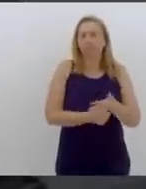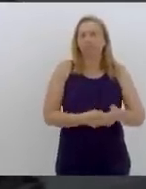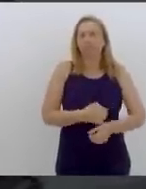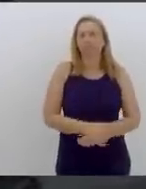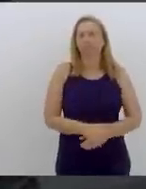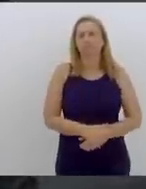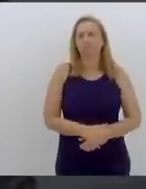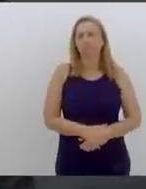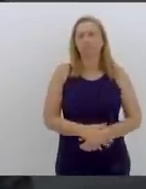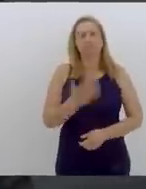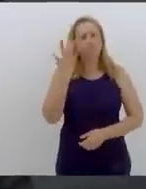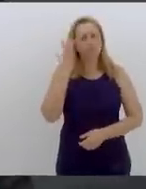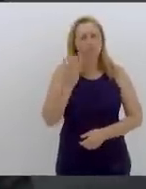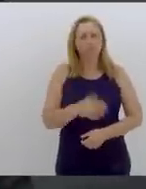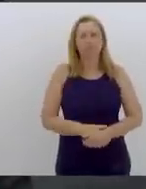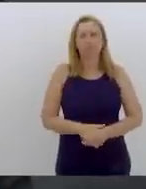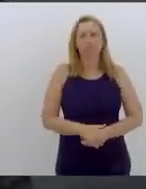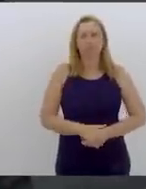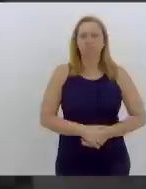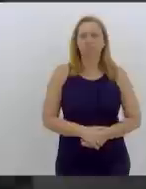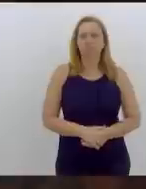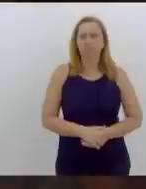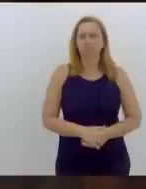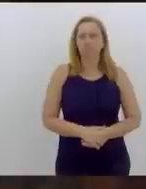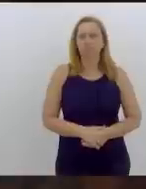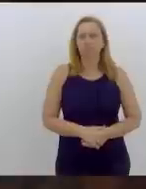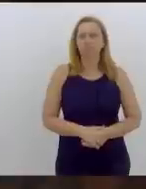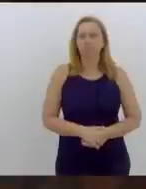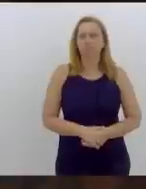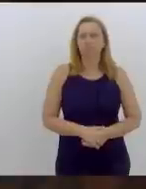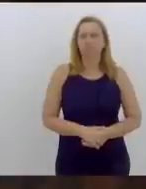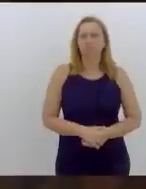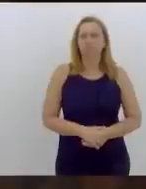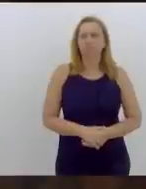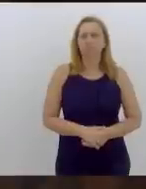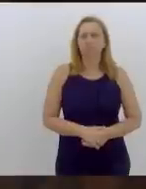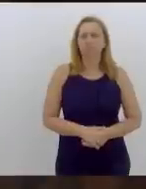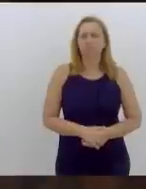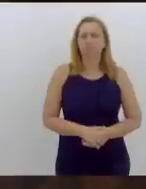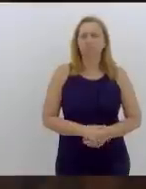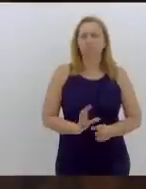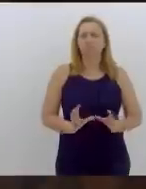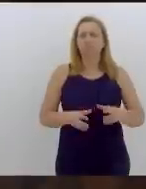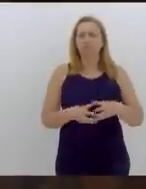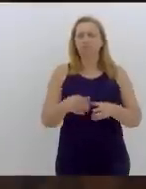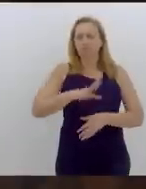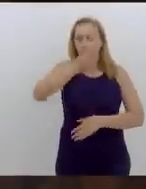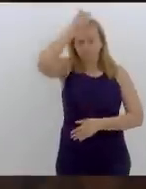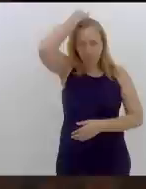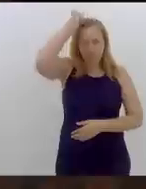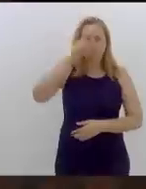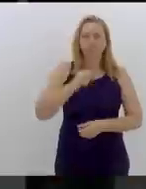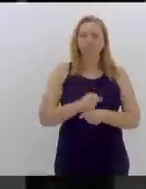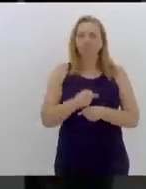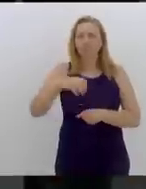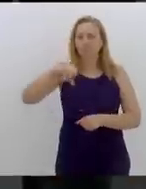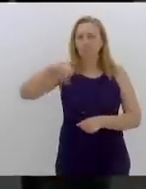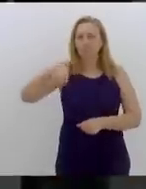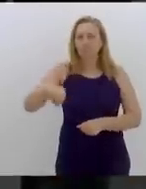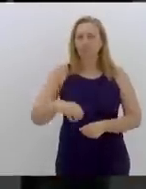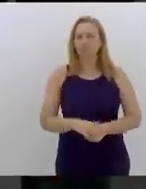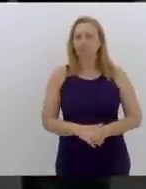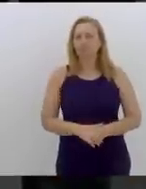eu acho que tem que haver assim uma concordância uma coisa assim nossa de bombeiro quando eu entrei para o corpo de bombeiro em 90